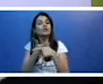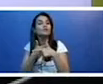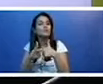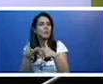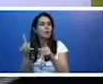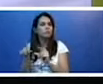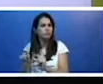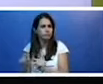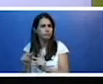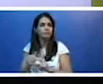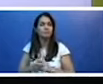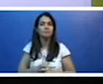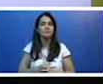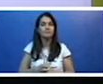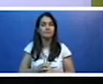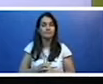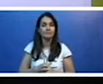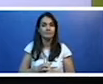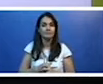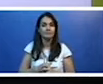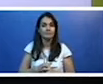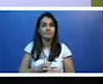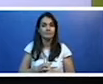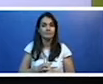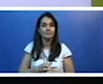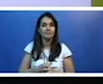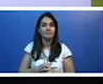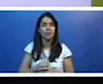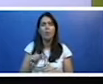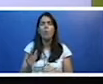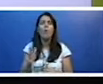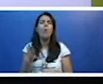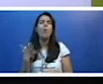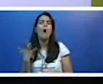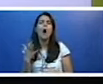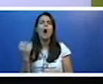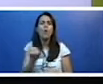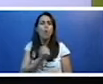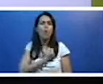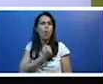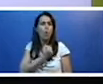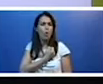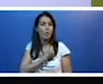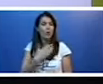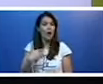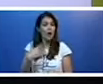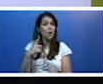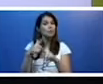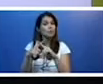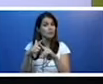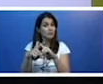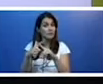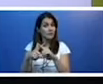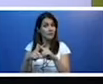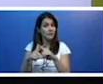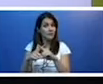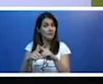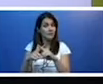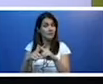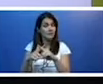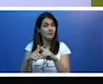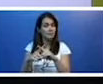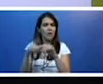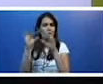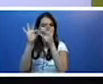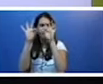Falando de outra maneira, por qual número eu multipliquei as